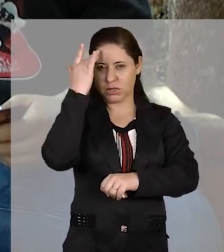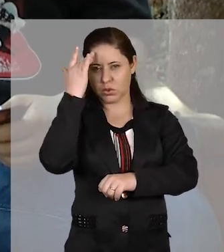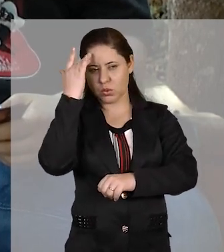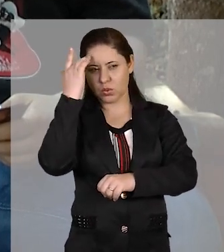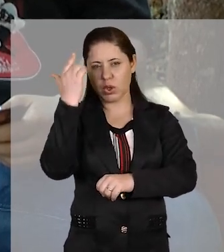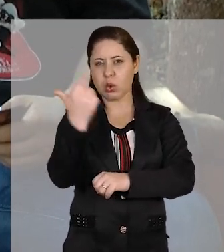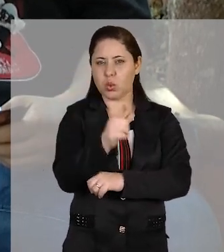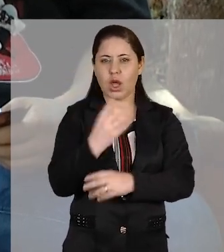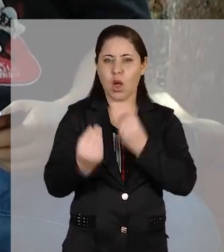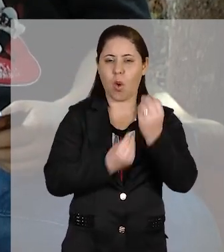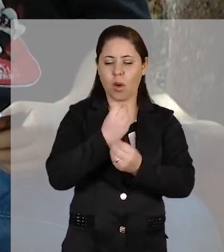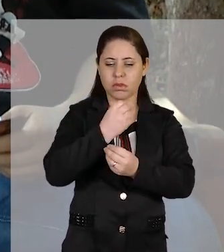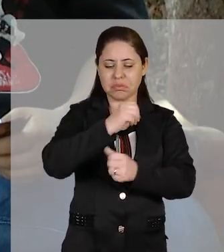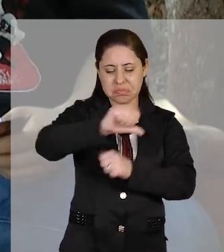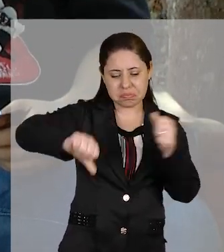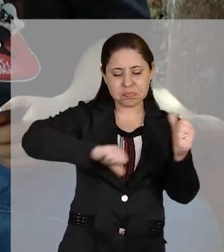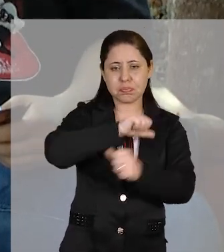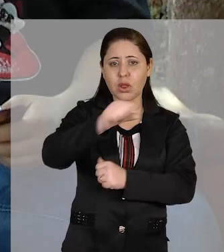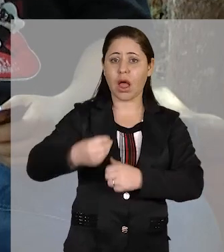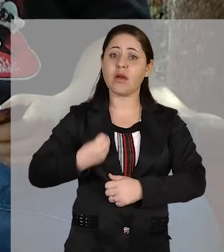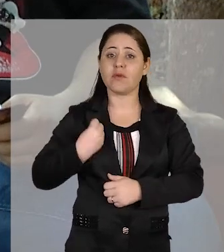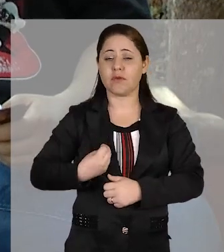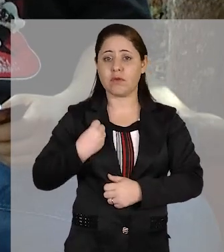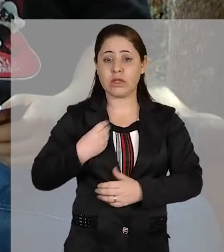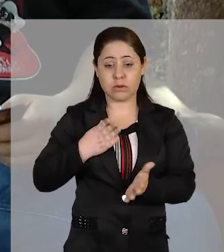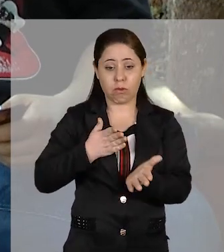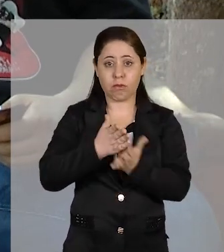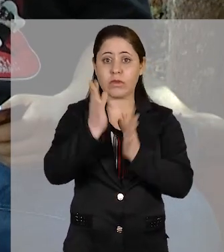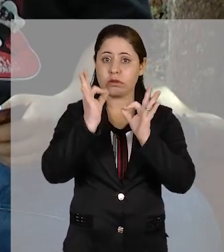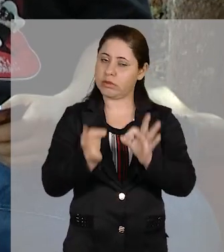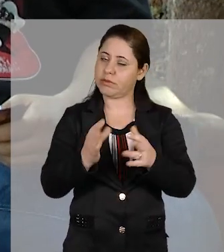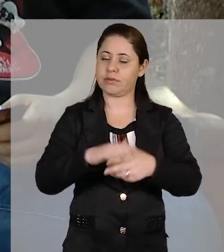alguém que não tem conserto, vamos dizer assim. Então eu acredito